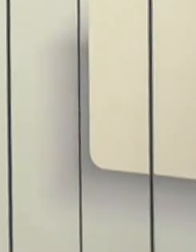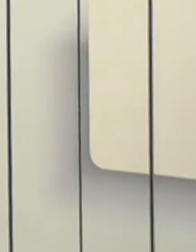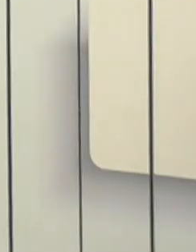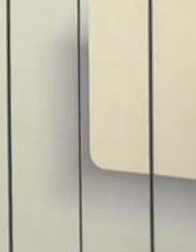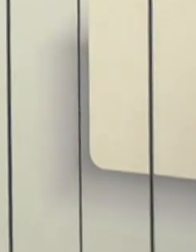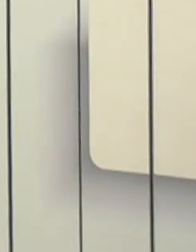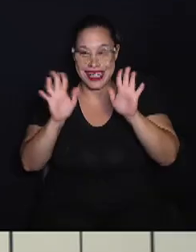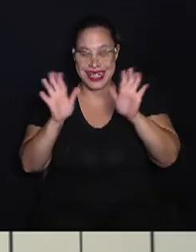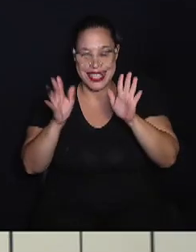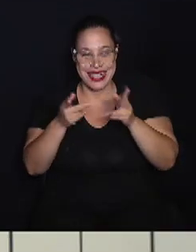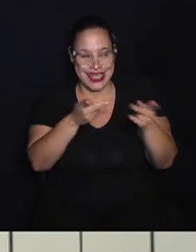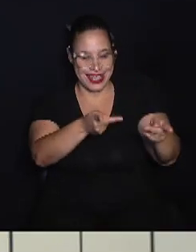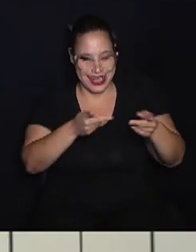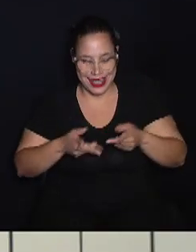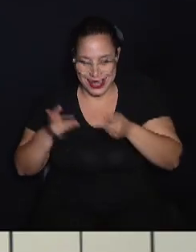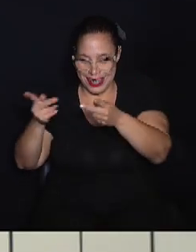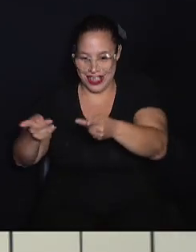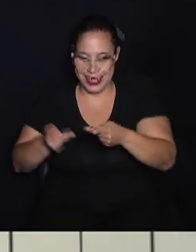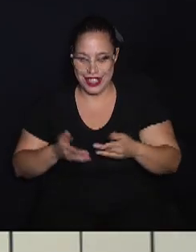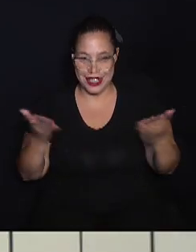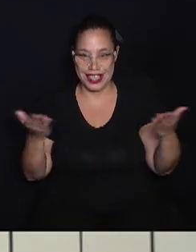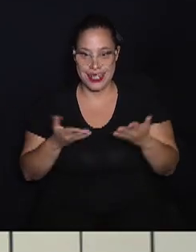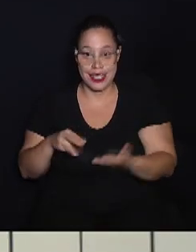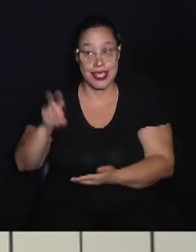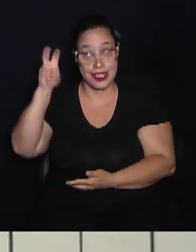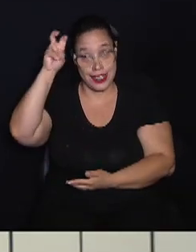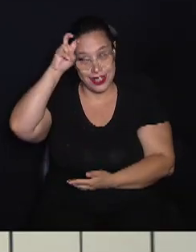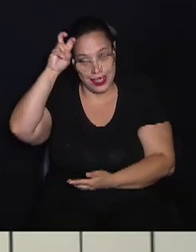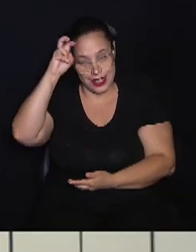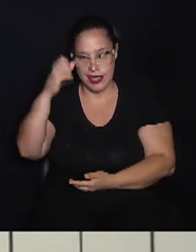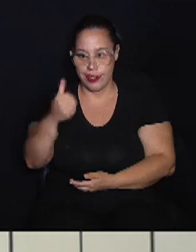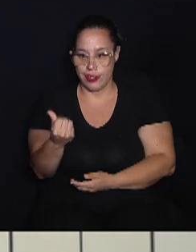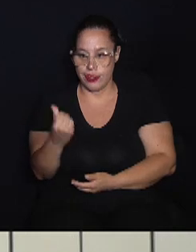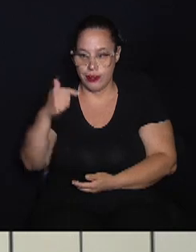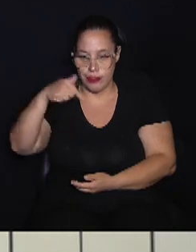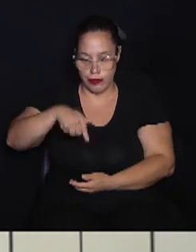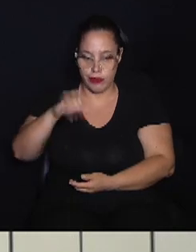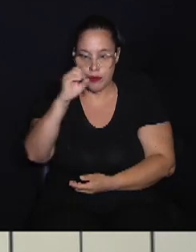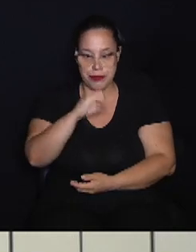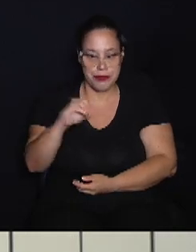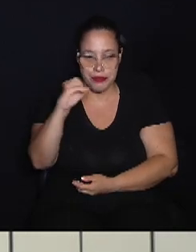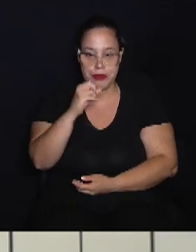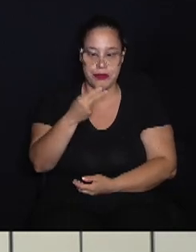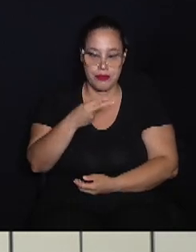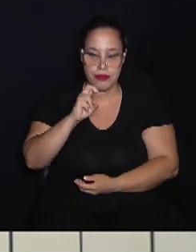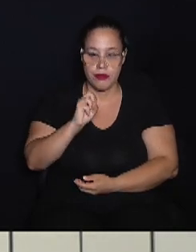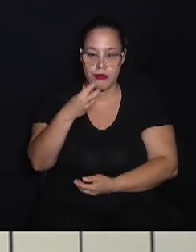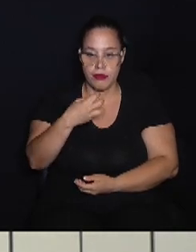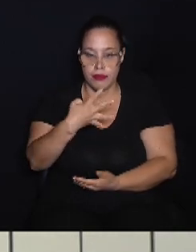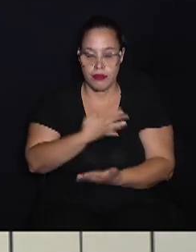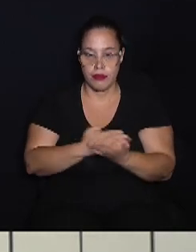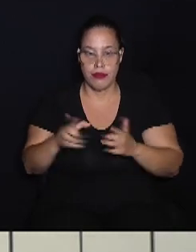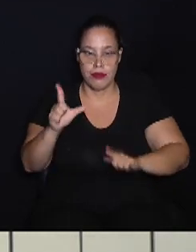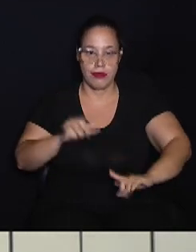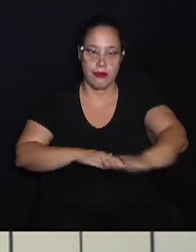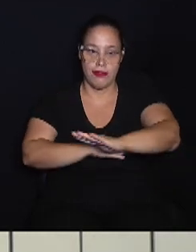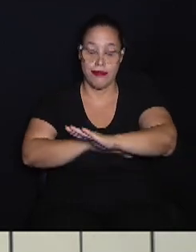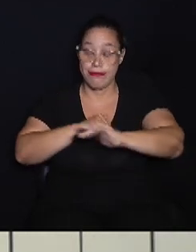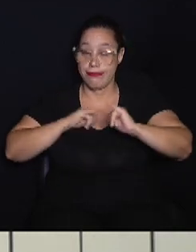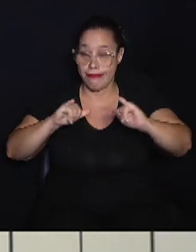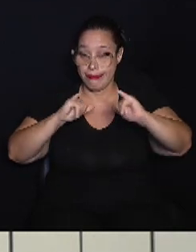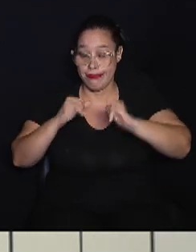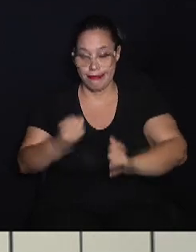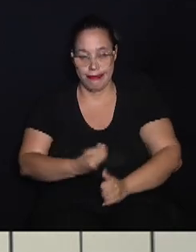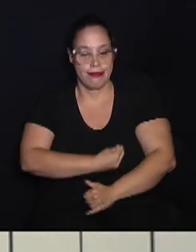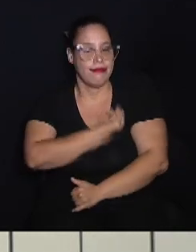Olá seja bem-vinda seja bem-vindo quinta-feira 17 de outubro de 2020 24 começa agora o jornal Câmara